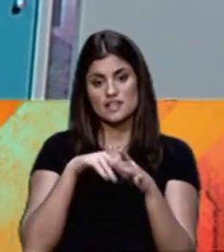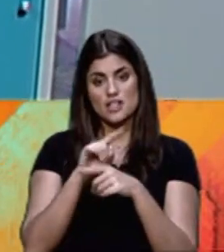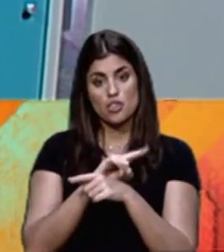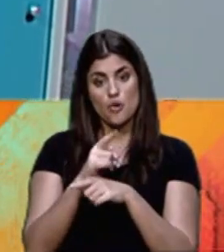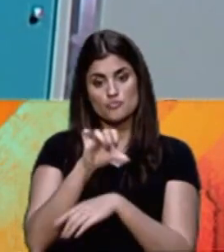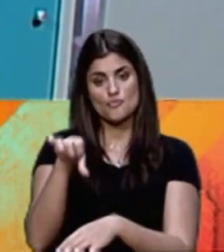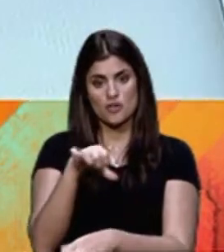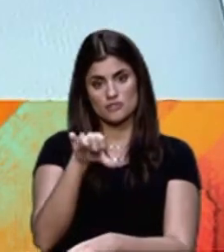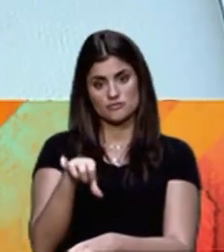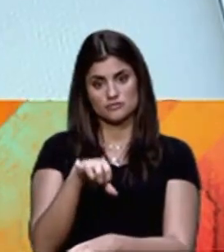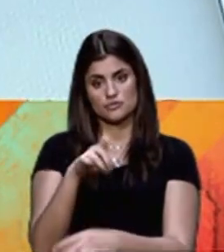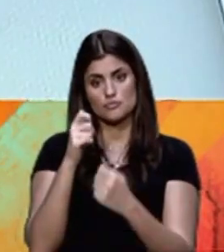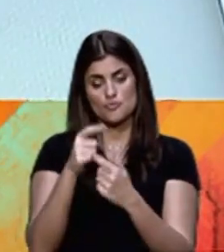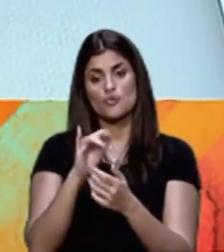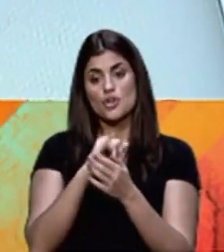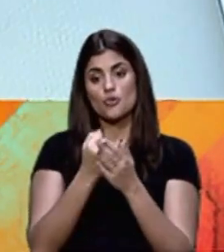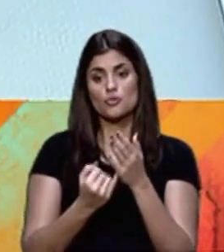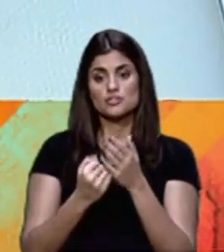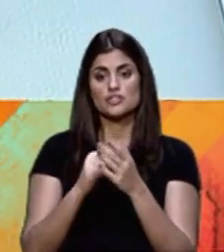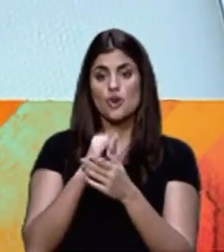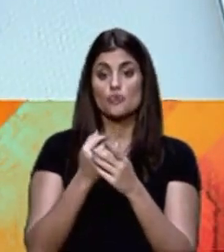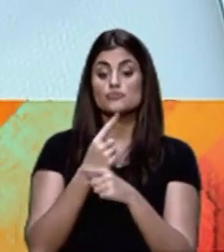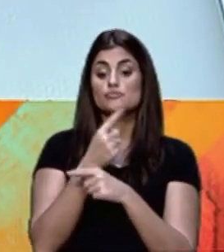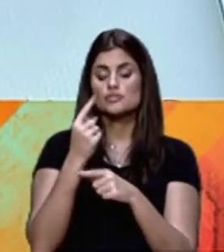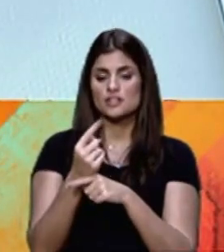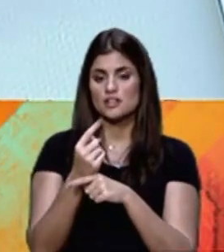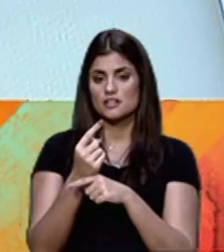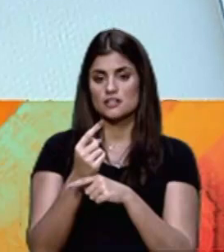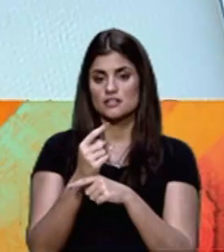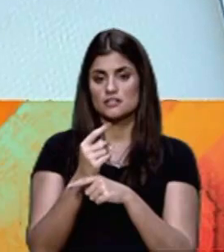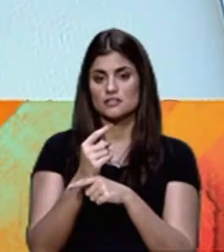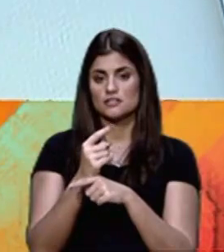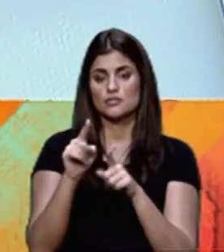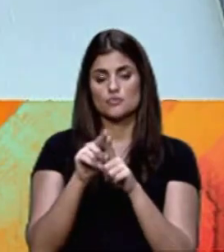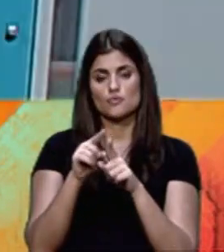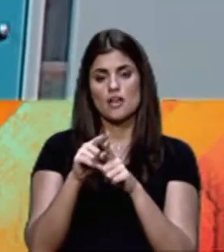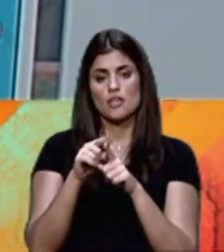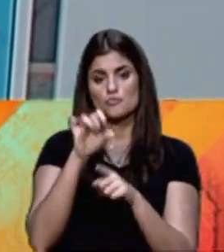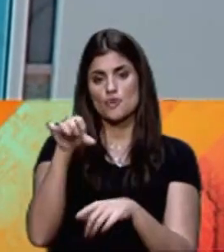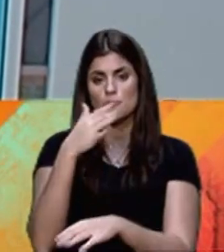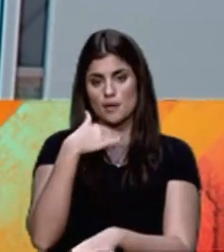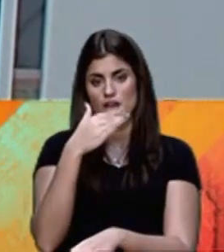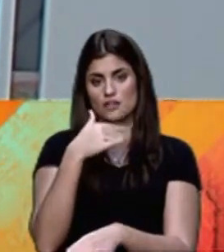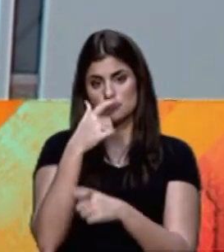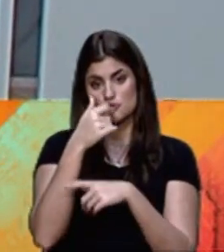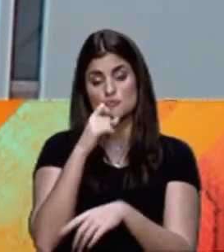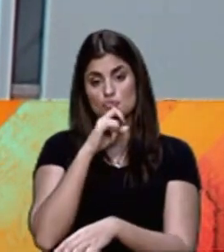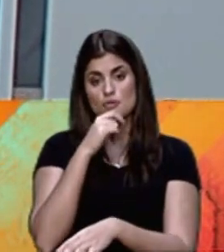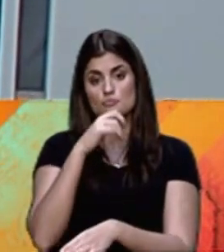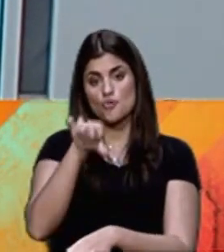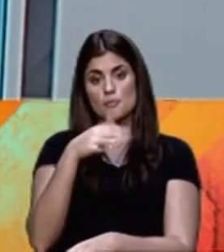bem? Vou colocar um bocadinho de iogurte e estou a colocar iogurte porquê? Para não colocar maionese. As pessoas podem colocar também maionese, mas